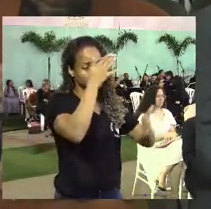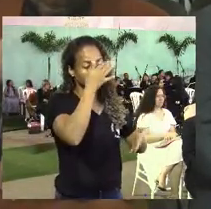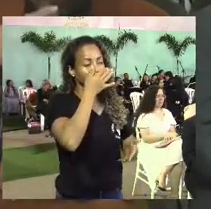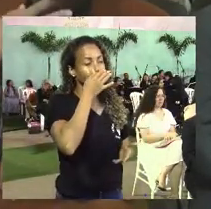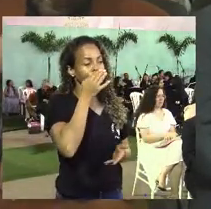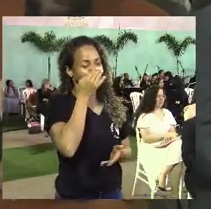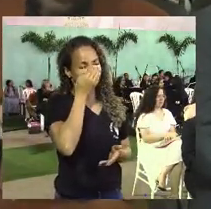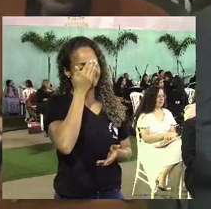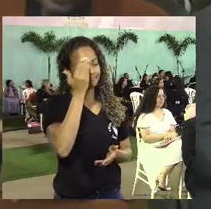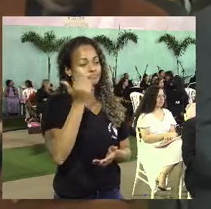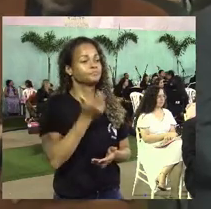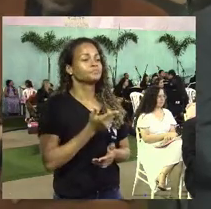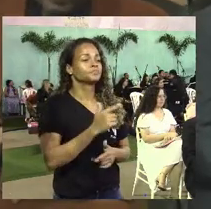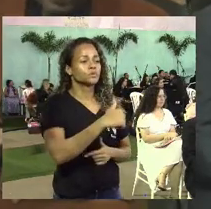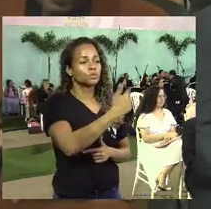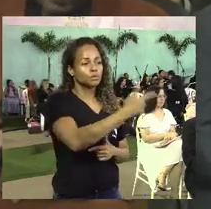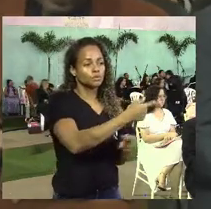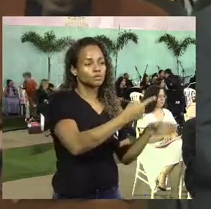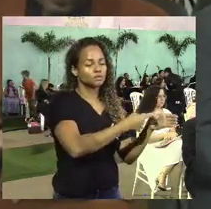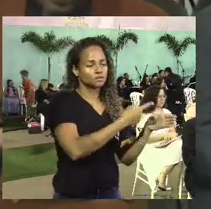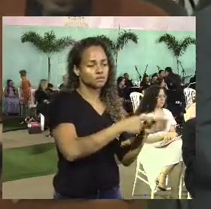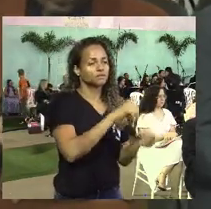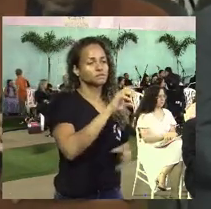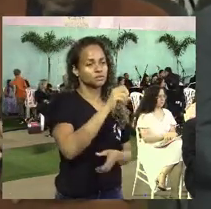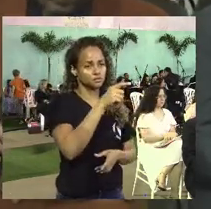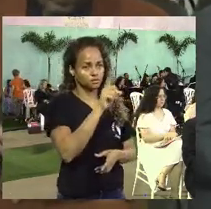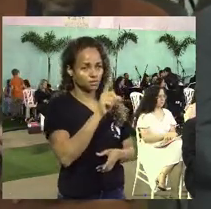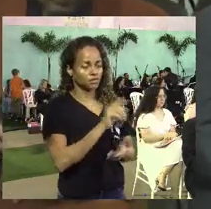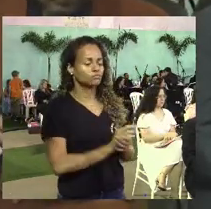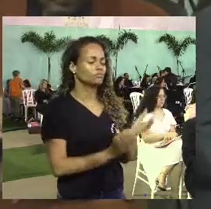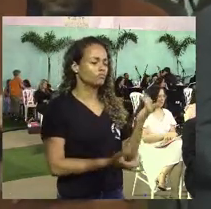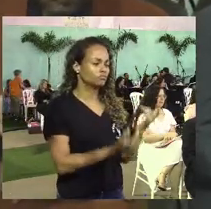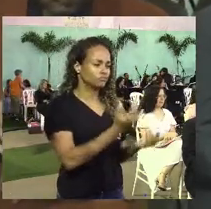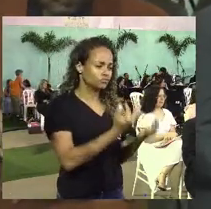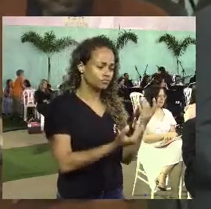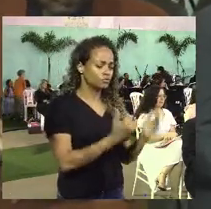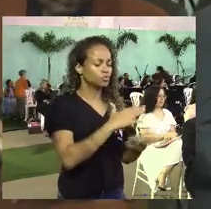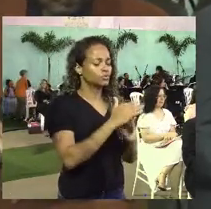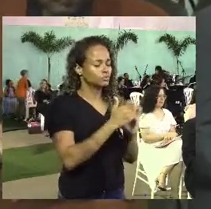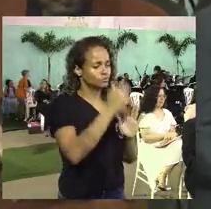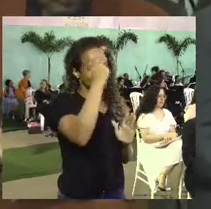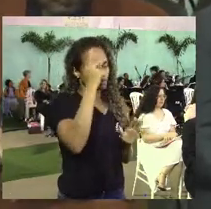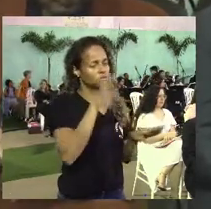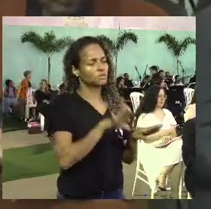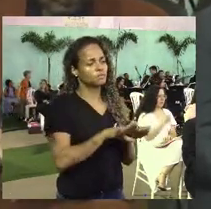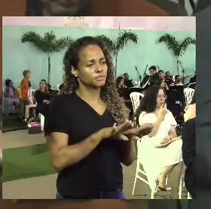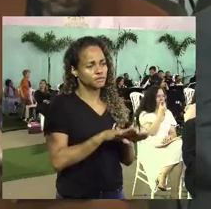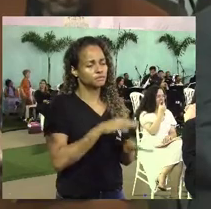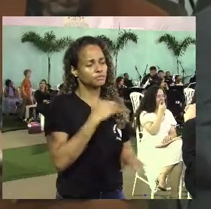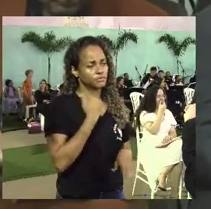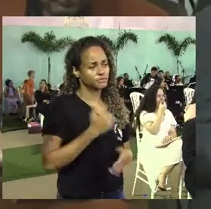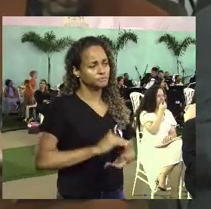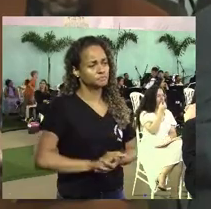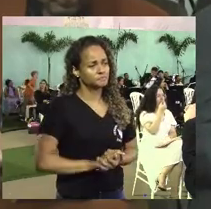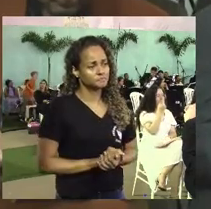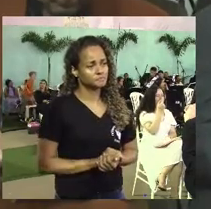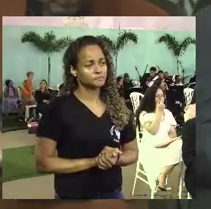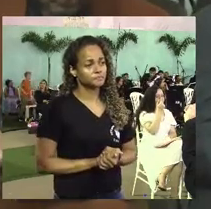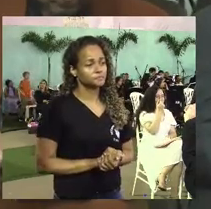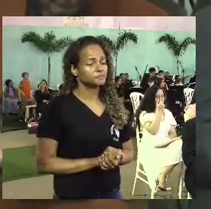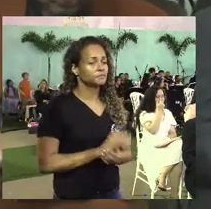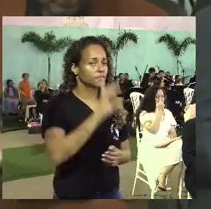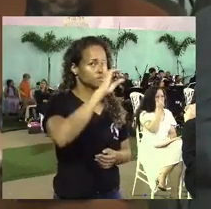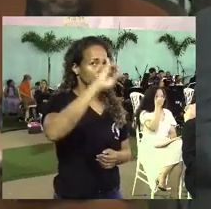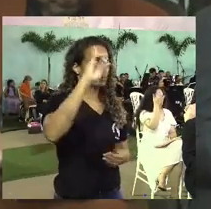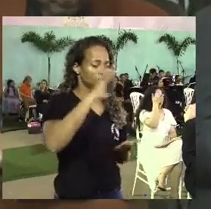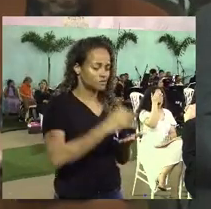carbonizado exceto ló e as suas duas filhas pela intercessão de Abraão Deus o